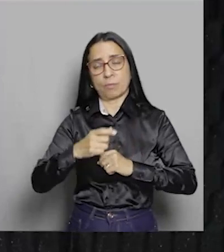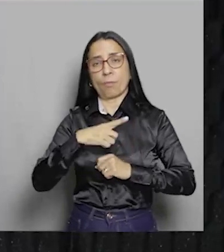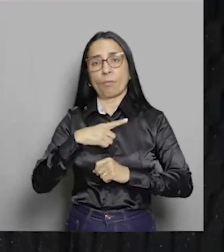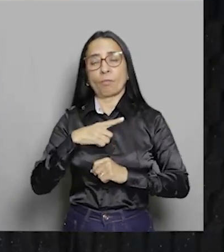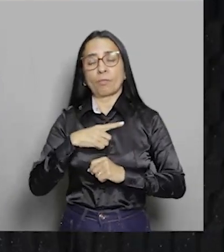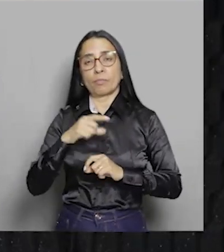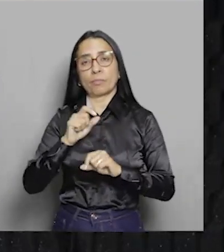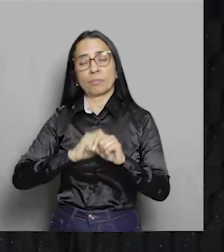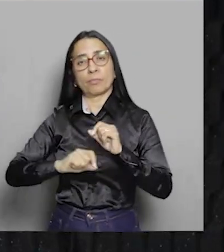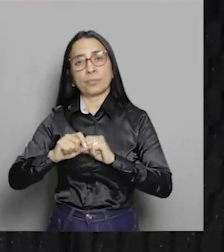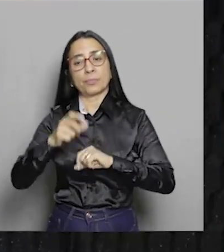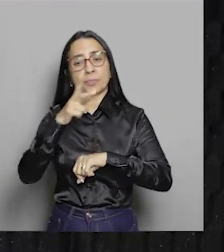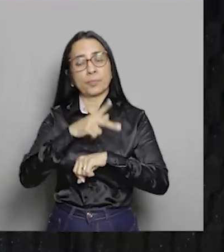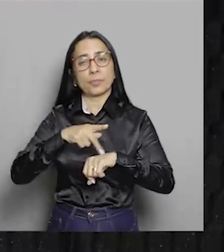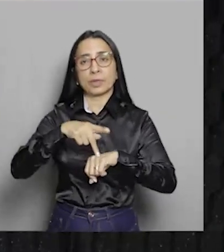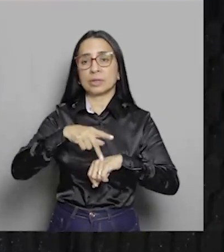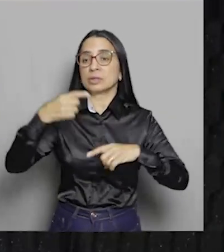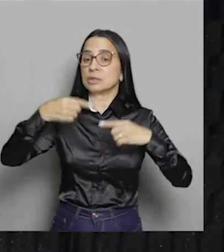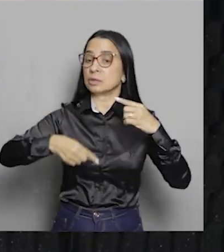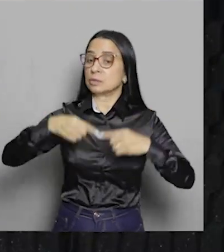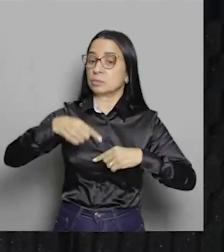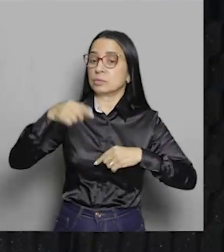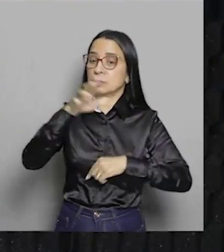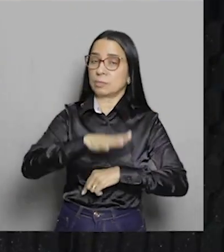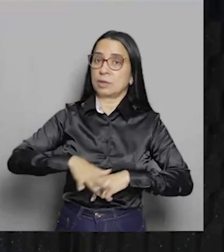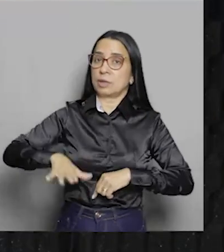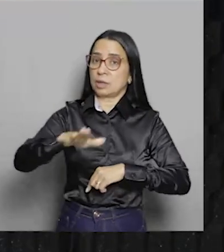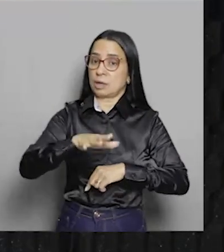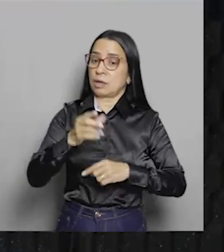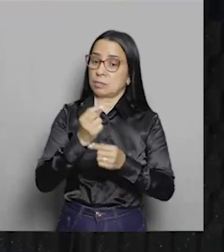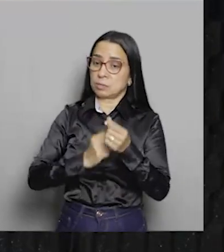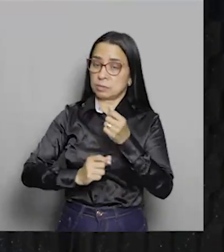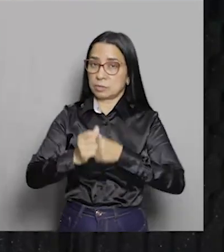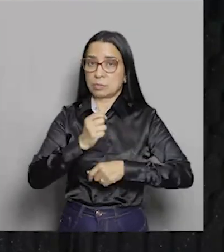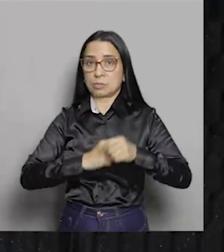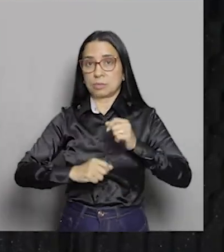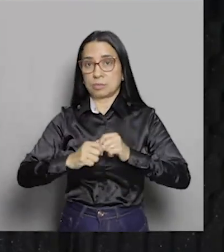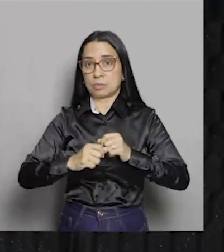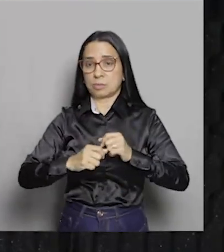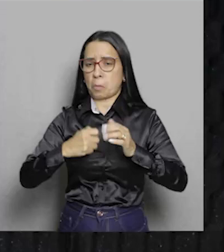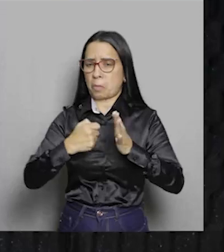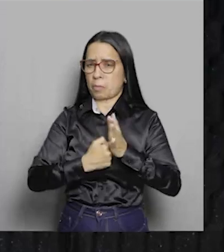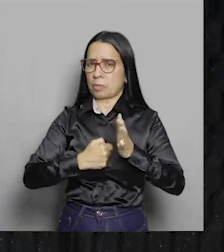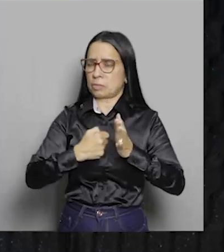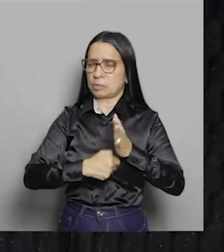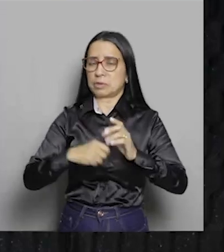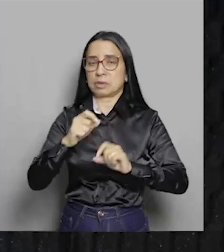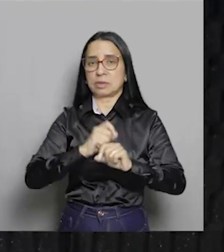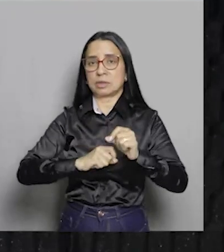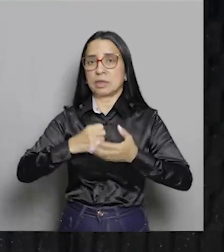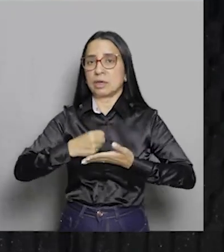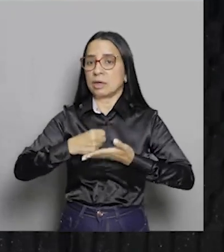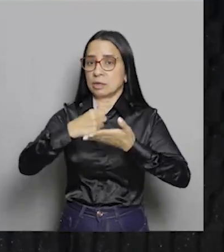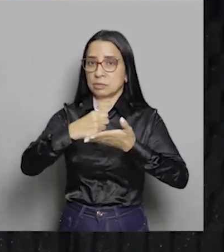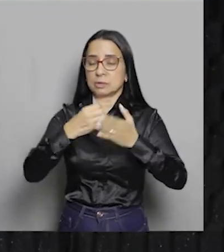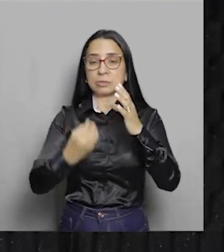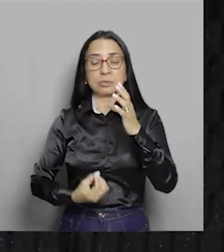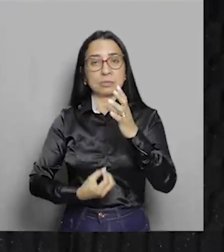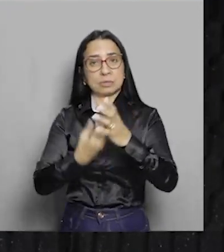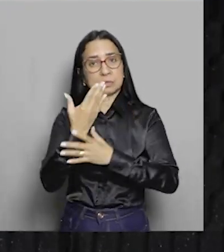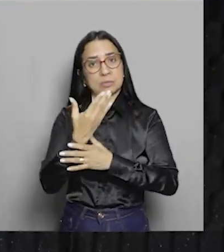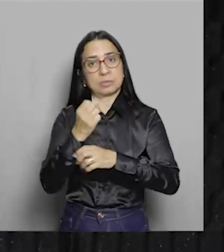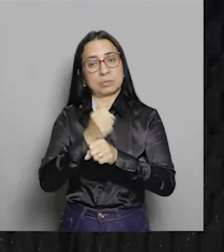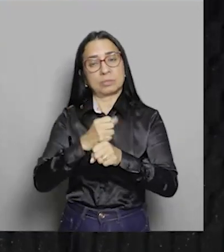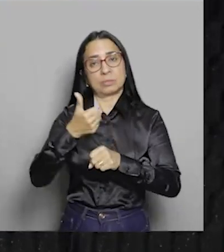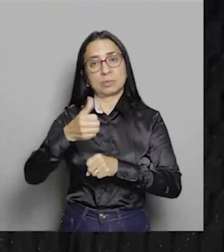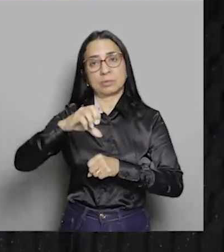levando esses países a disputar mercados de uma forma acirrada, contribuindo para o surgimento, em